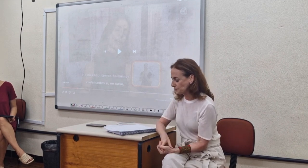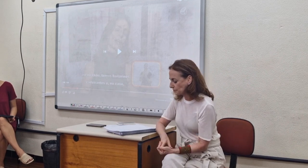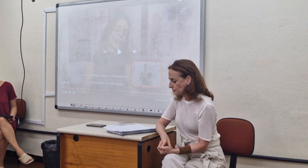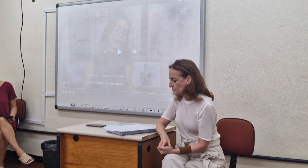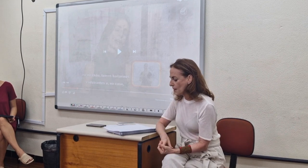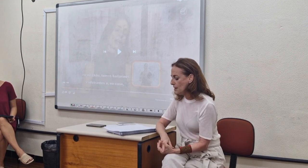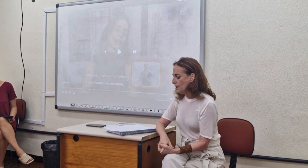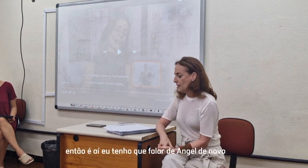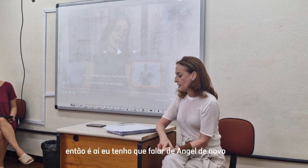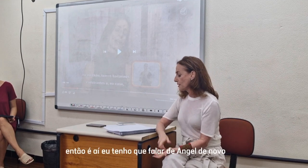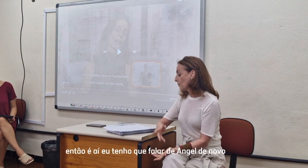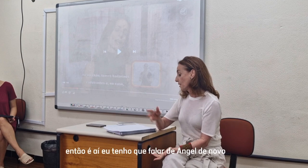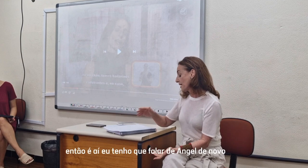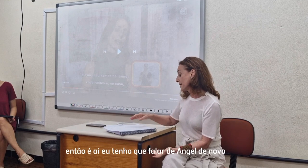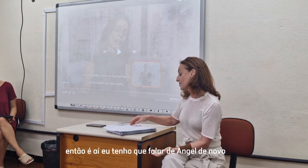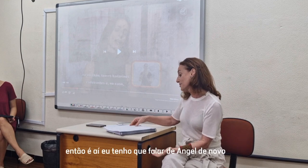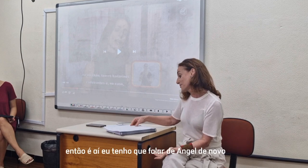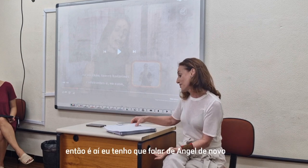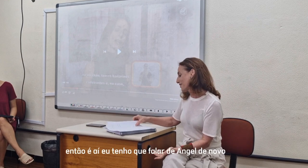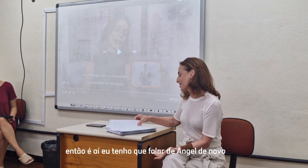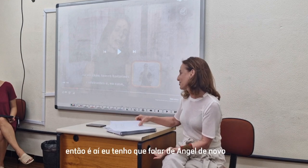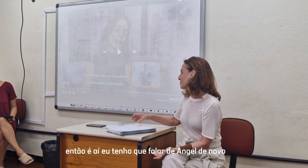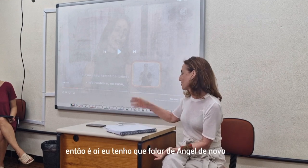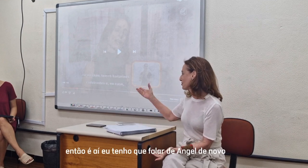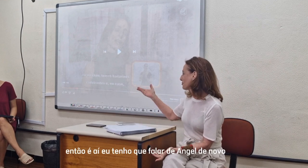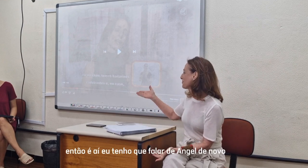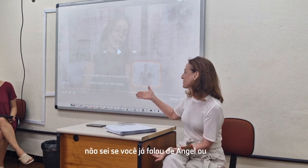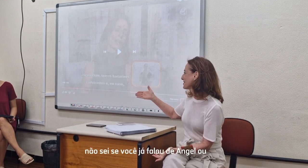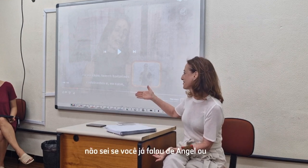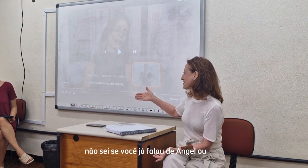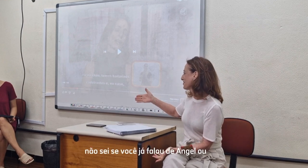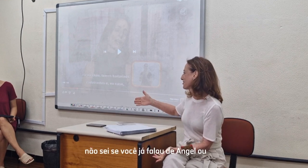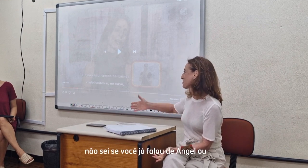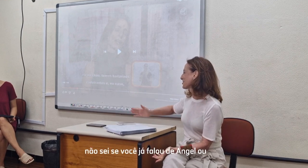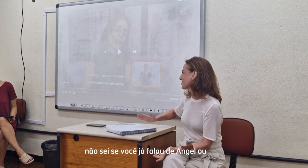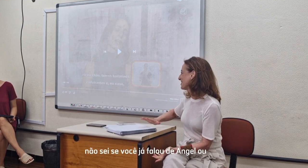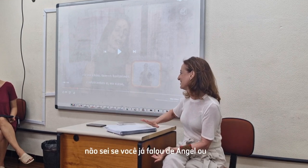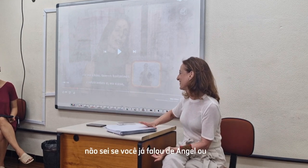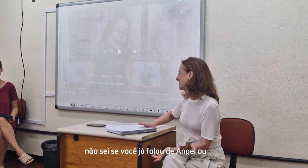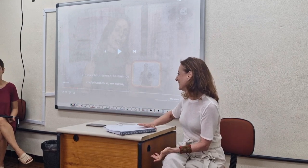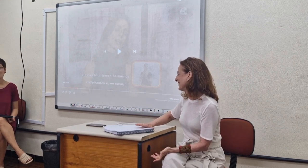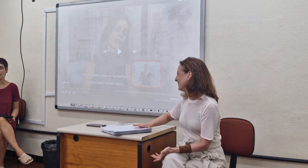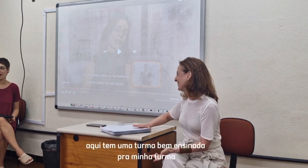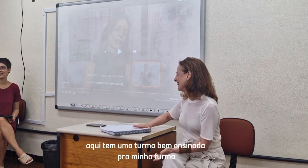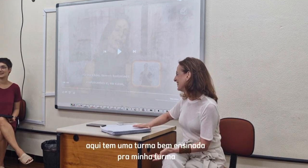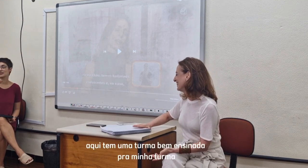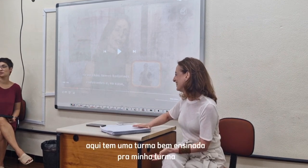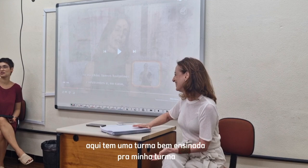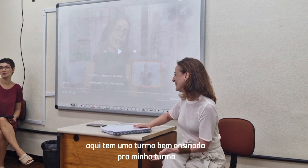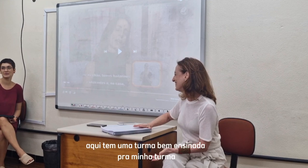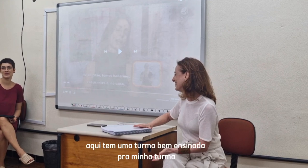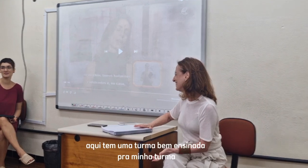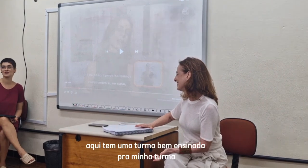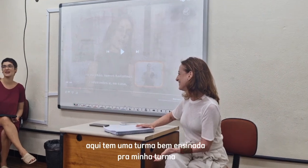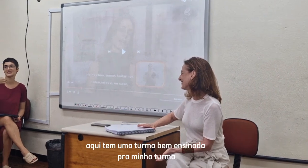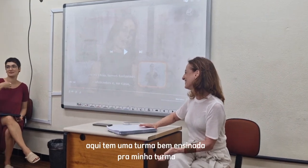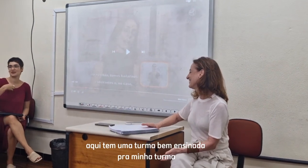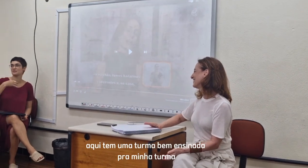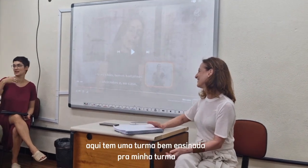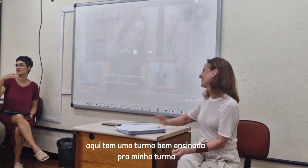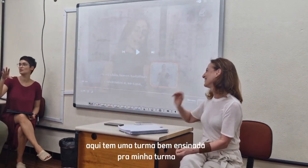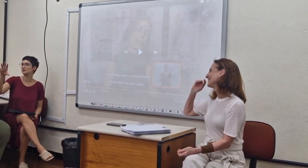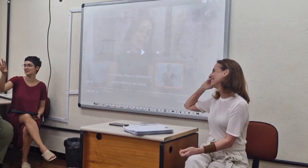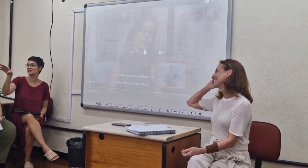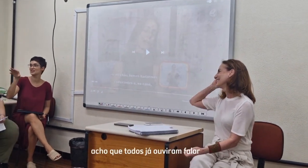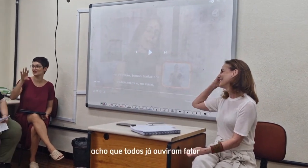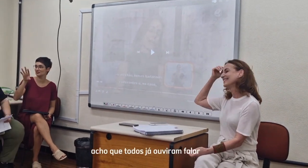diferença. Então, aí eu tenho que falar de Angel de novo, não sei se você já falou de Angel. Aqui tem uma turma bem misturada. Para